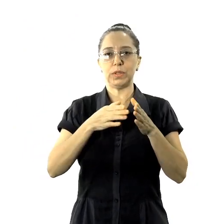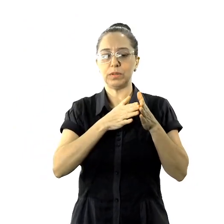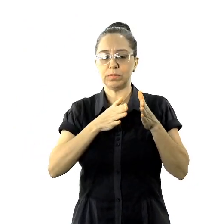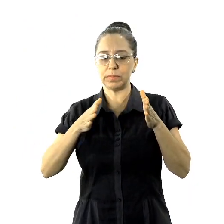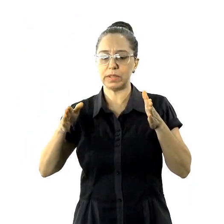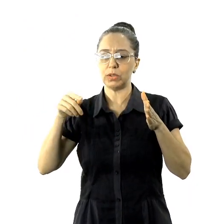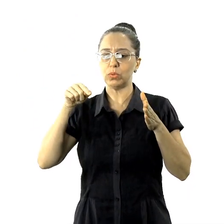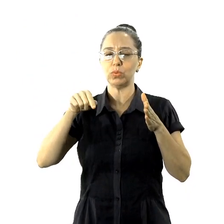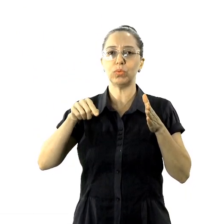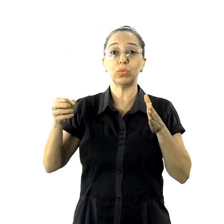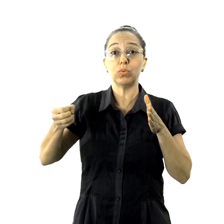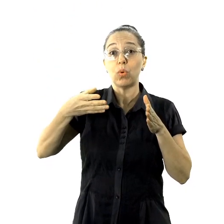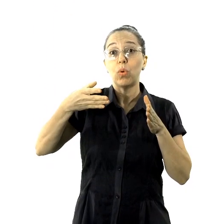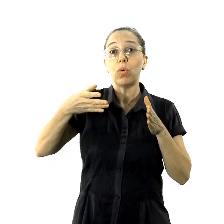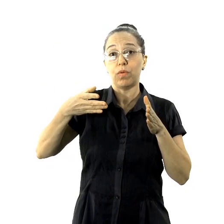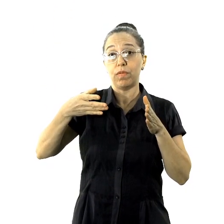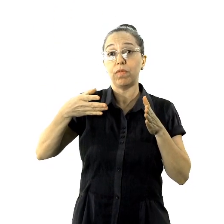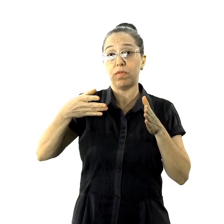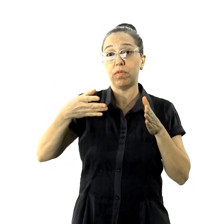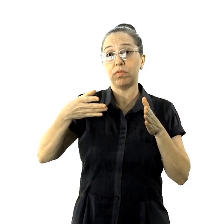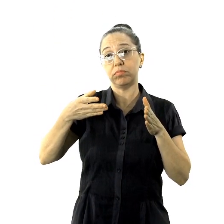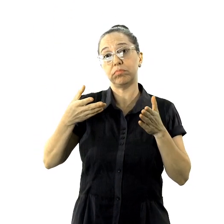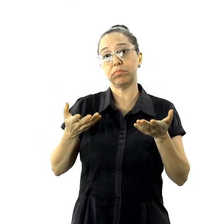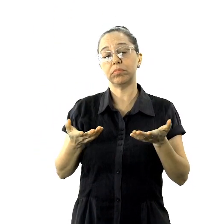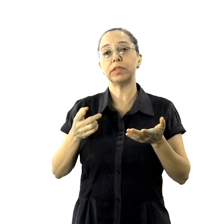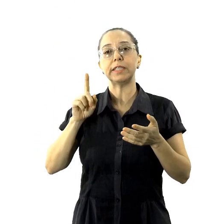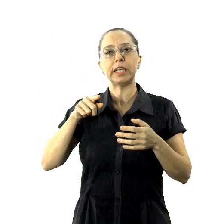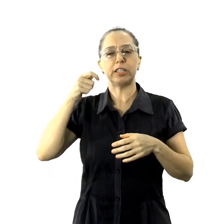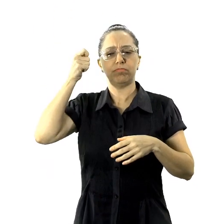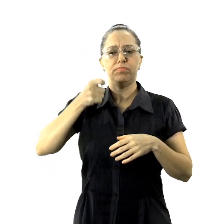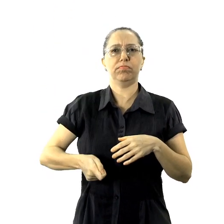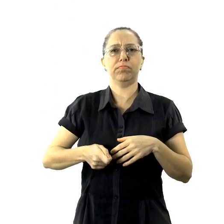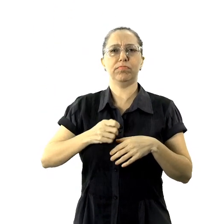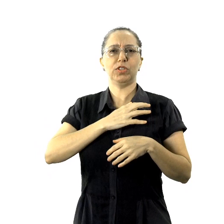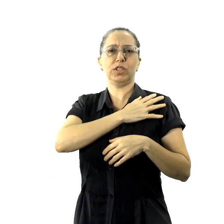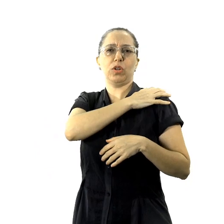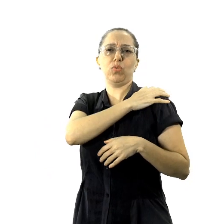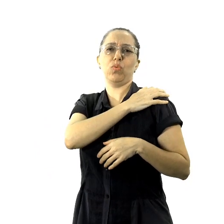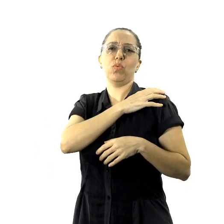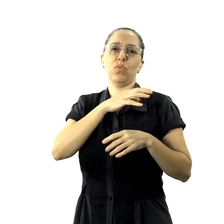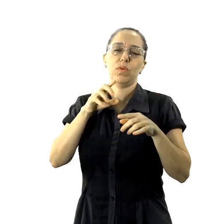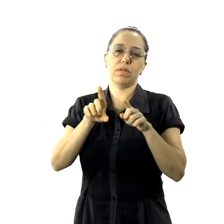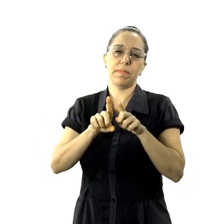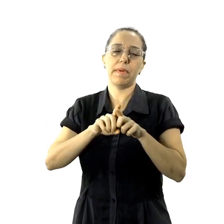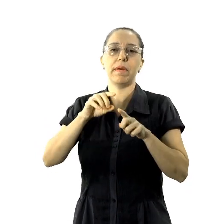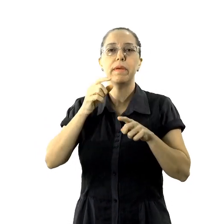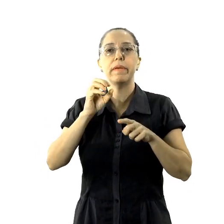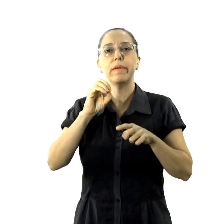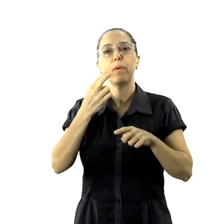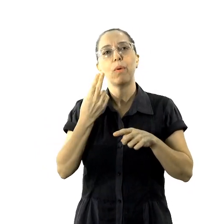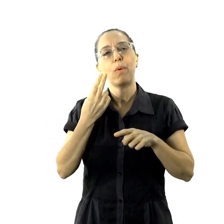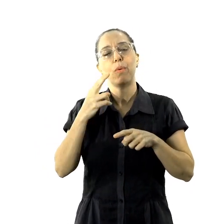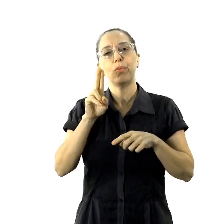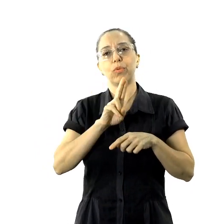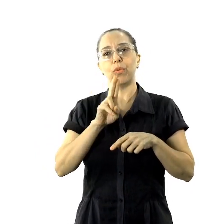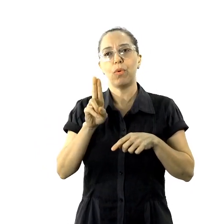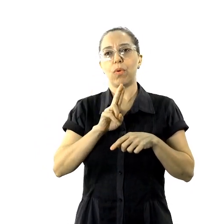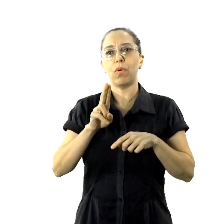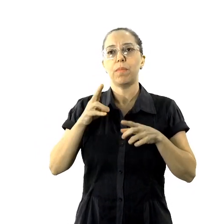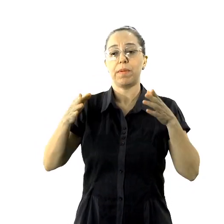outro período que pode ser chamado de período da ditadura de Getúlio Vargas, ou os nossos livros às vezes chamam de